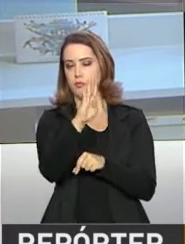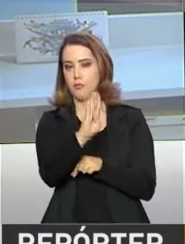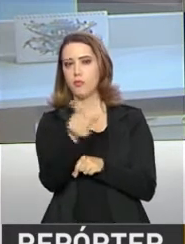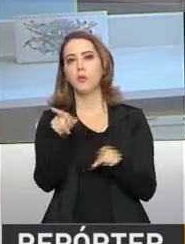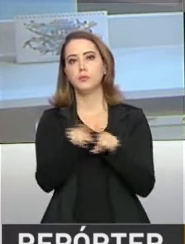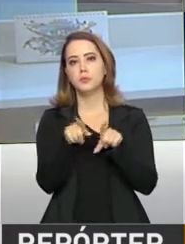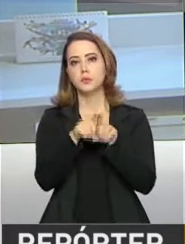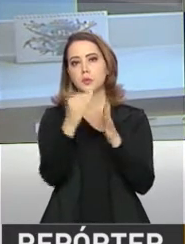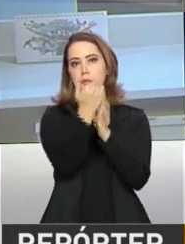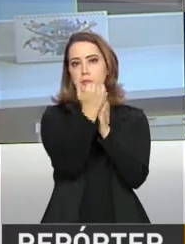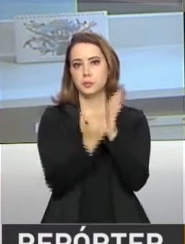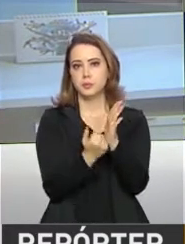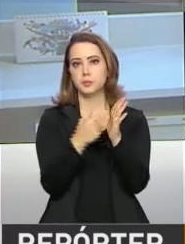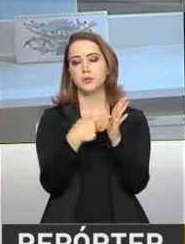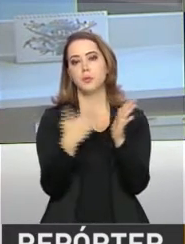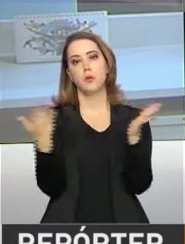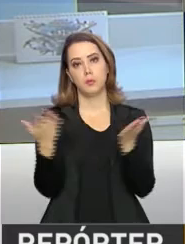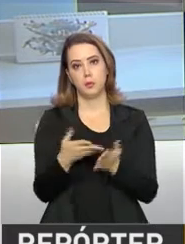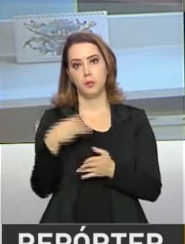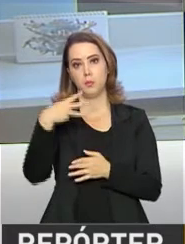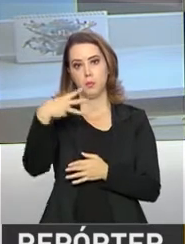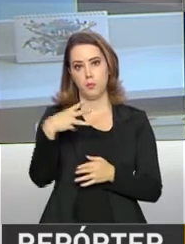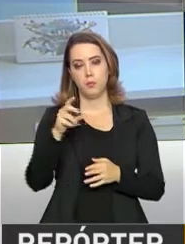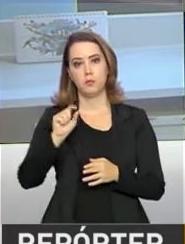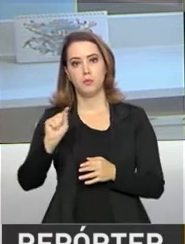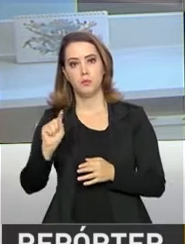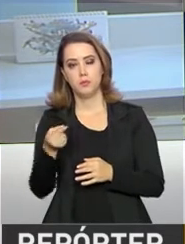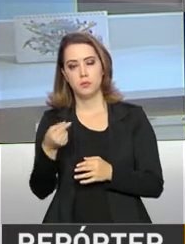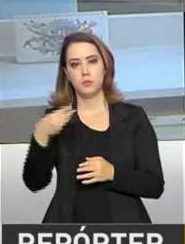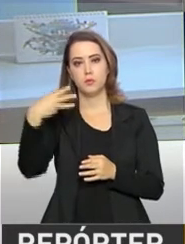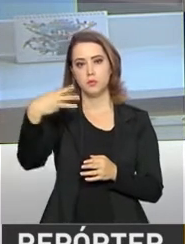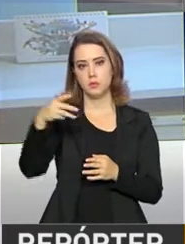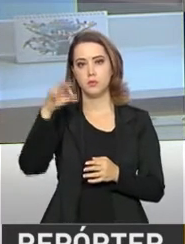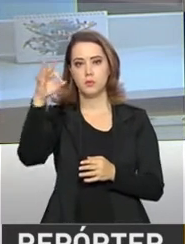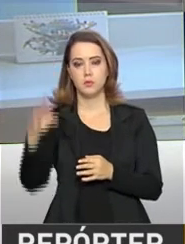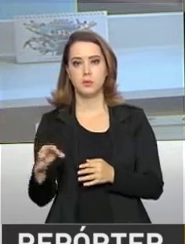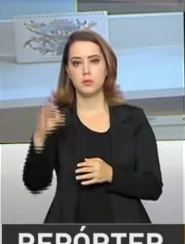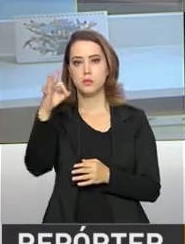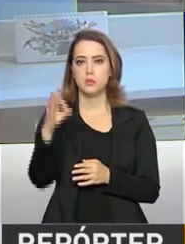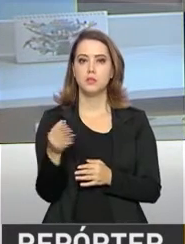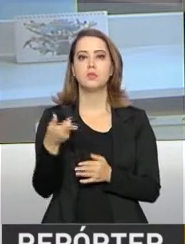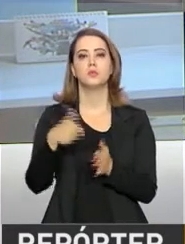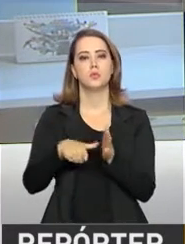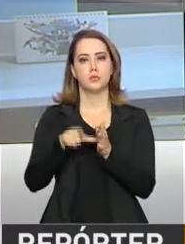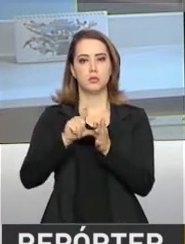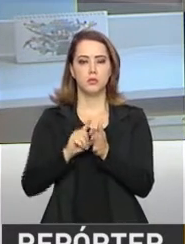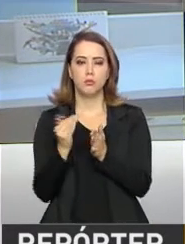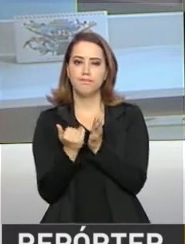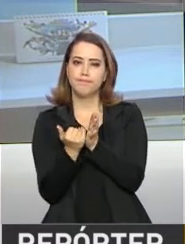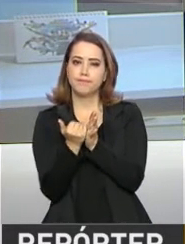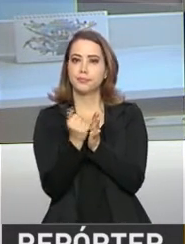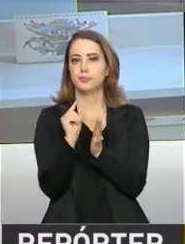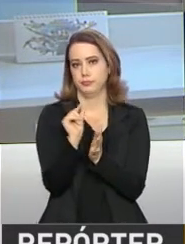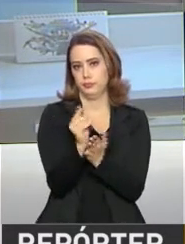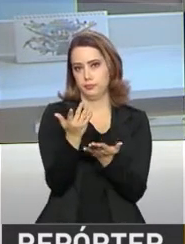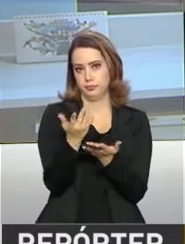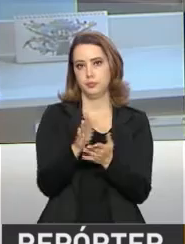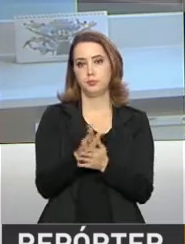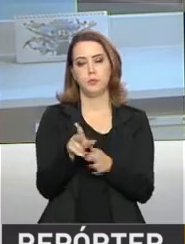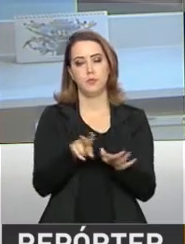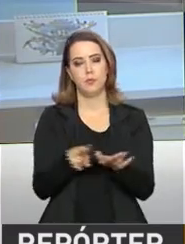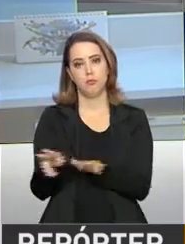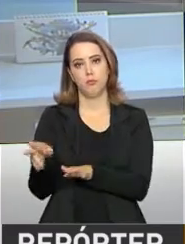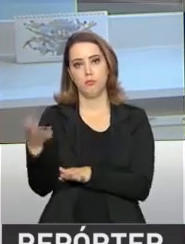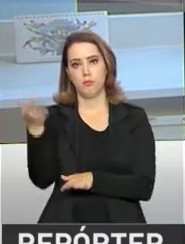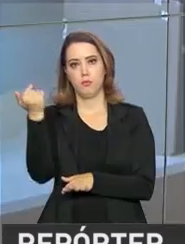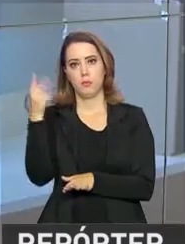a projeção é de 3,3 por cento de retração na economia em vez dos 3,35 por cento previstos na